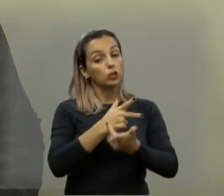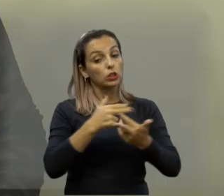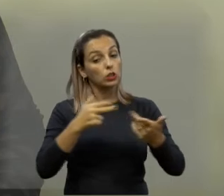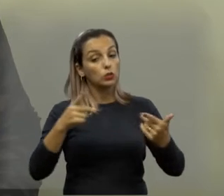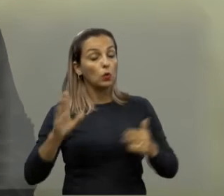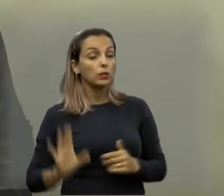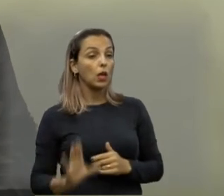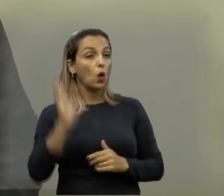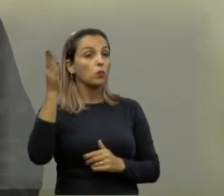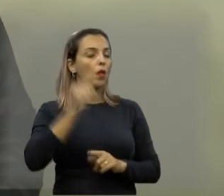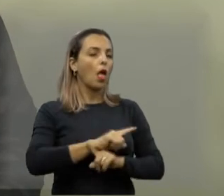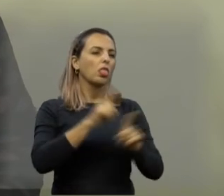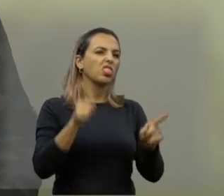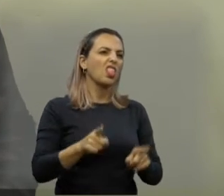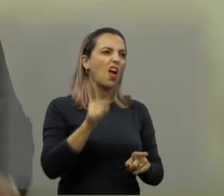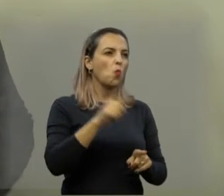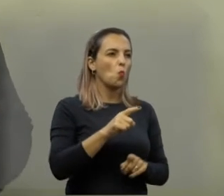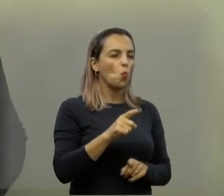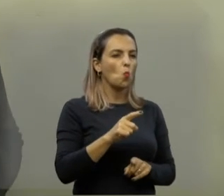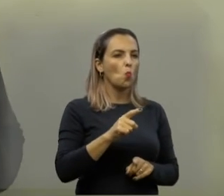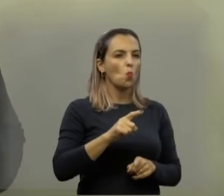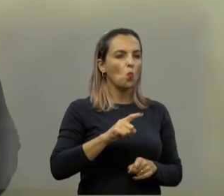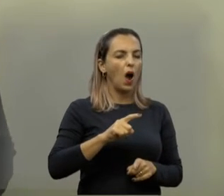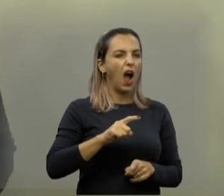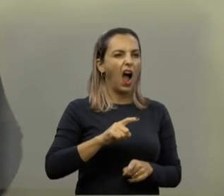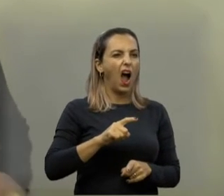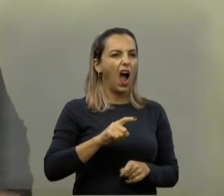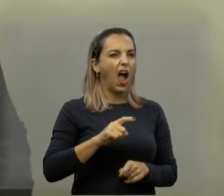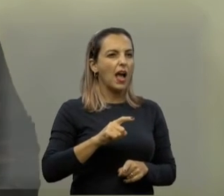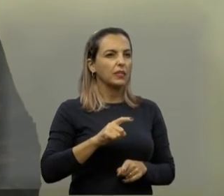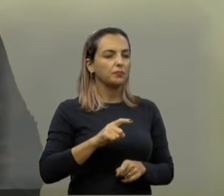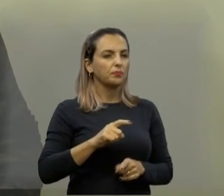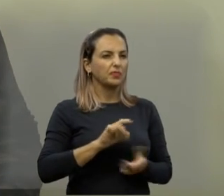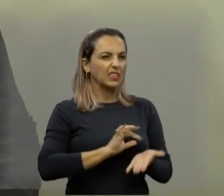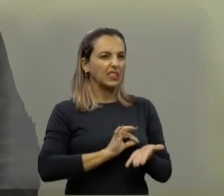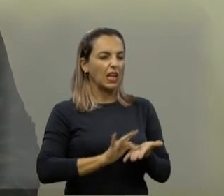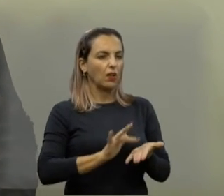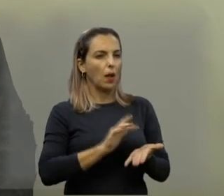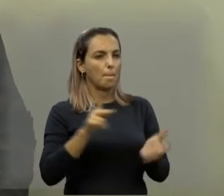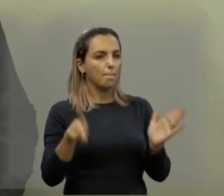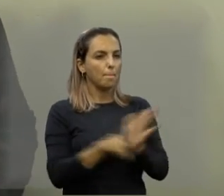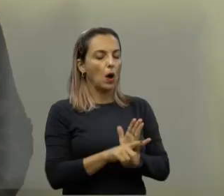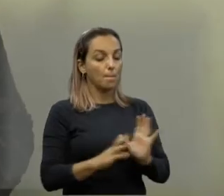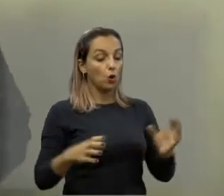acontecendo e não deixando nos enganar mais uma vez pela burguesia araraquarense